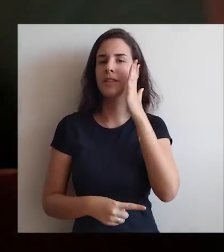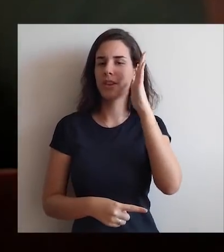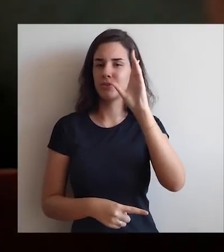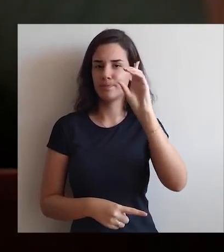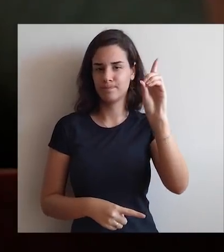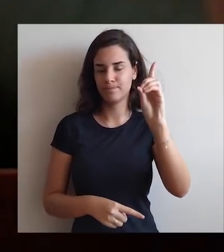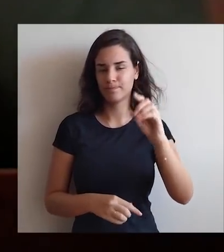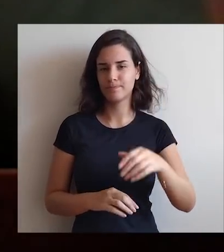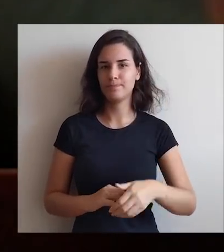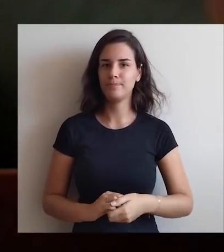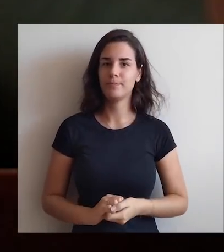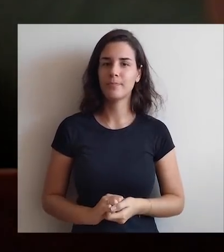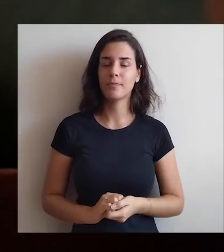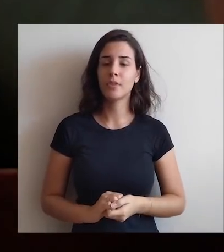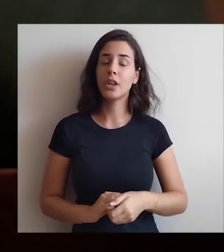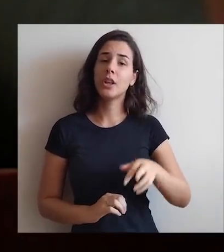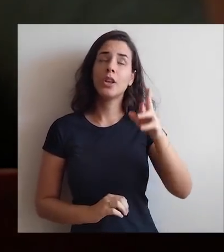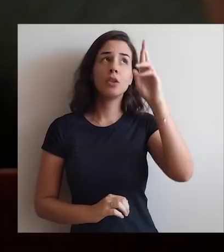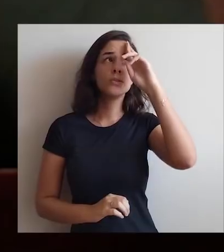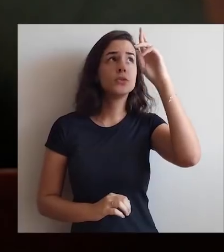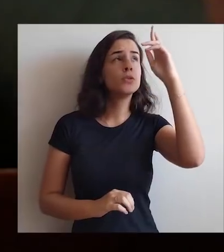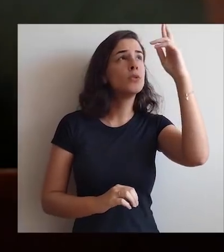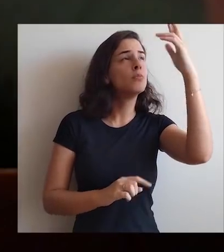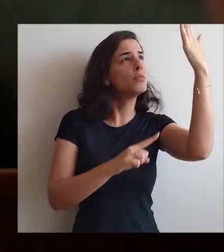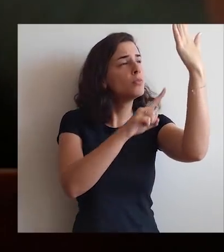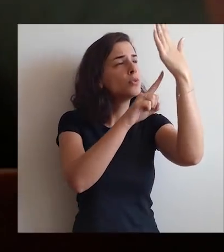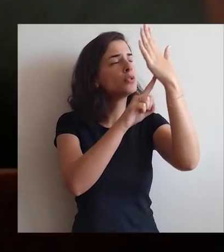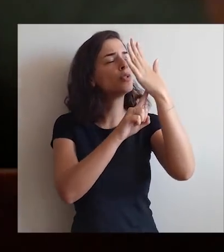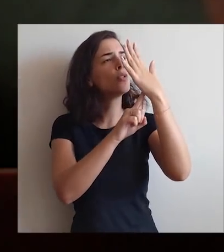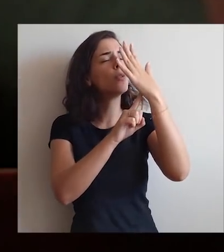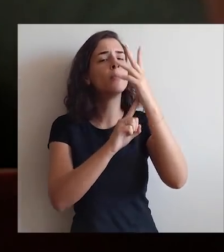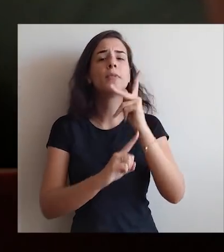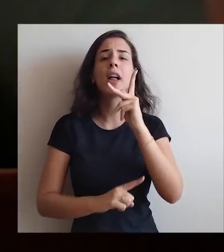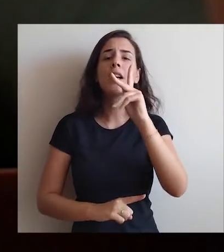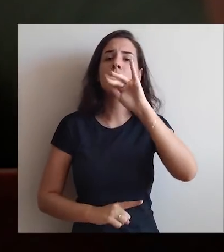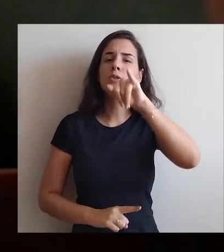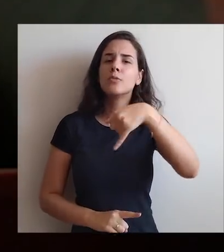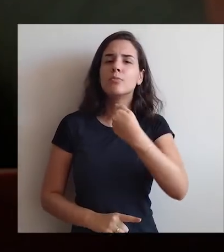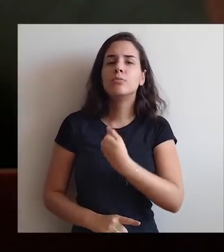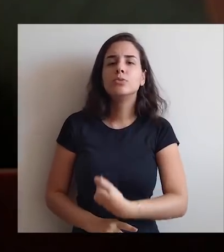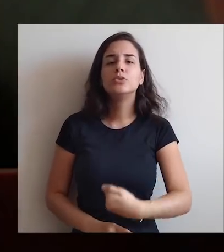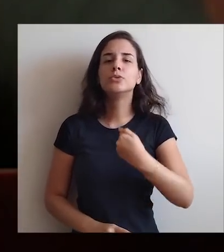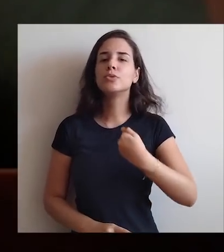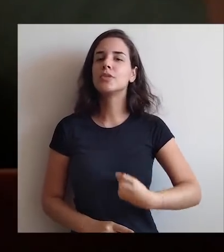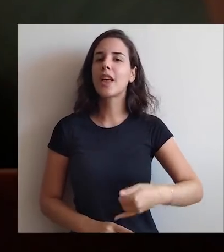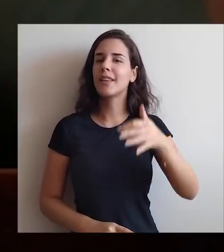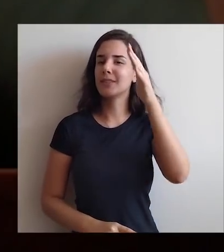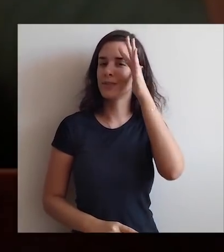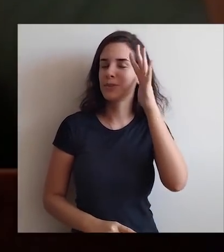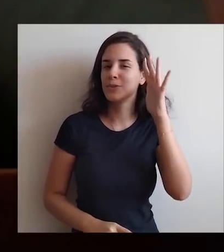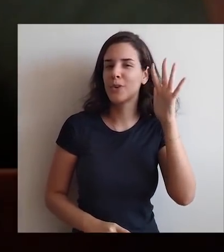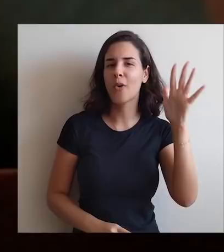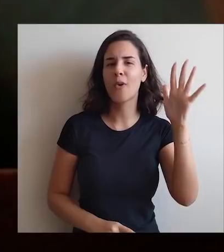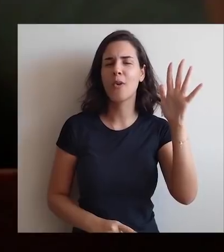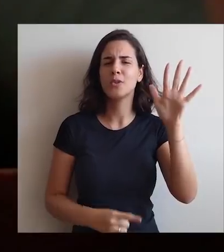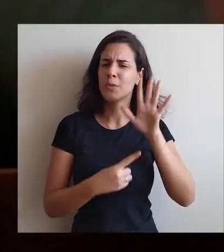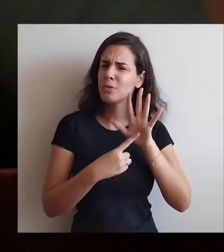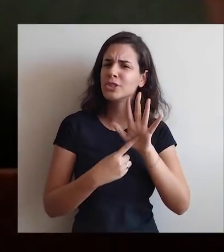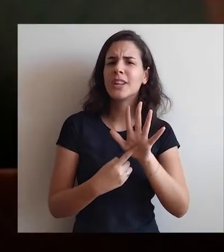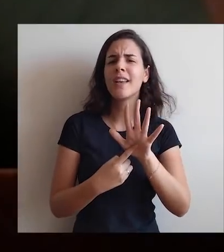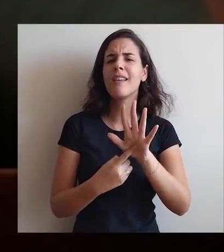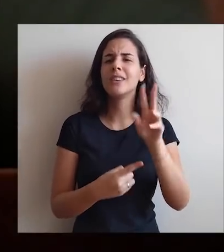eu não vou embora sem deixar a tua palavra neste lugar." E o Senhor me iluminou a falar sobre